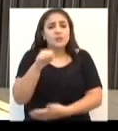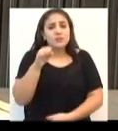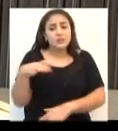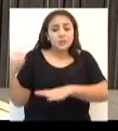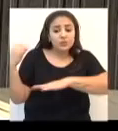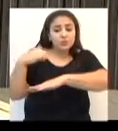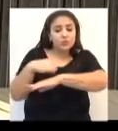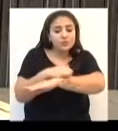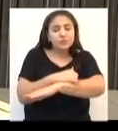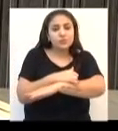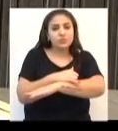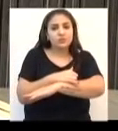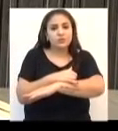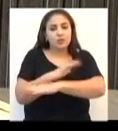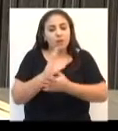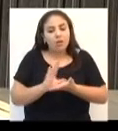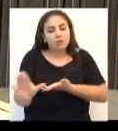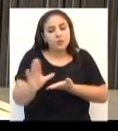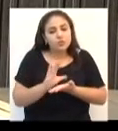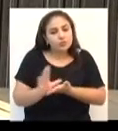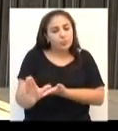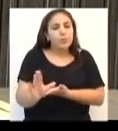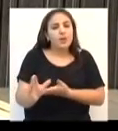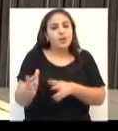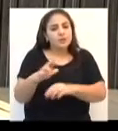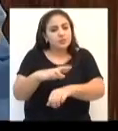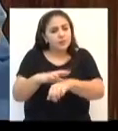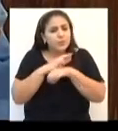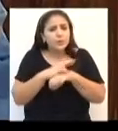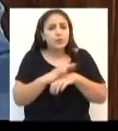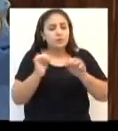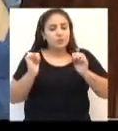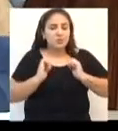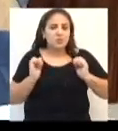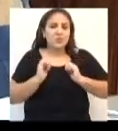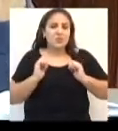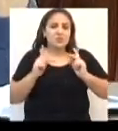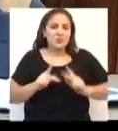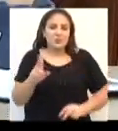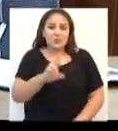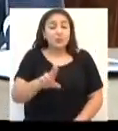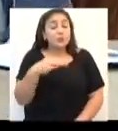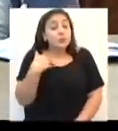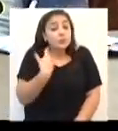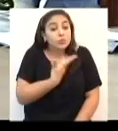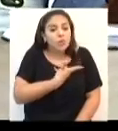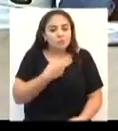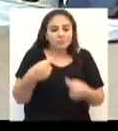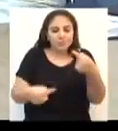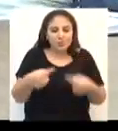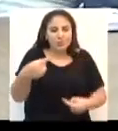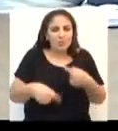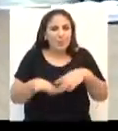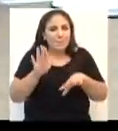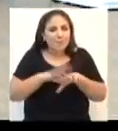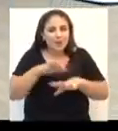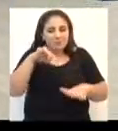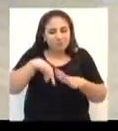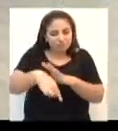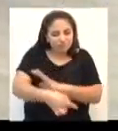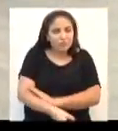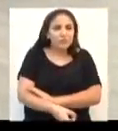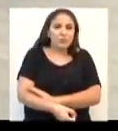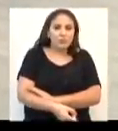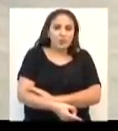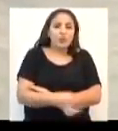de segurança e conforto para todo o usuário do aeroporto. Entretanto, o que nós estamos discutindo com mais ênfase nesse